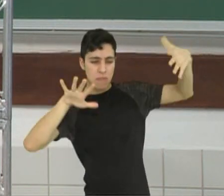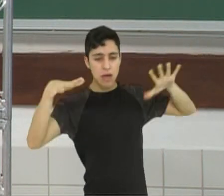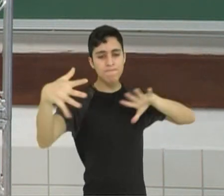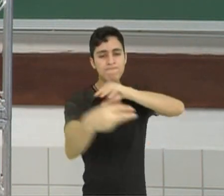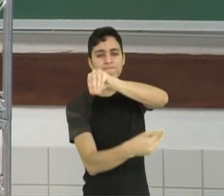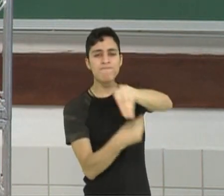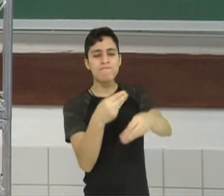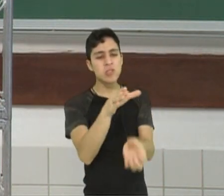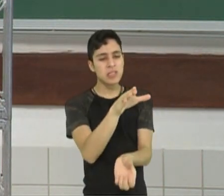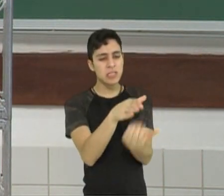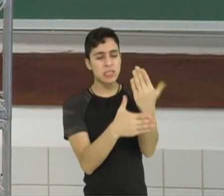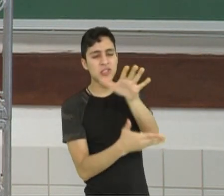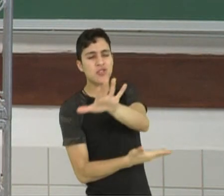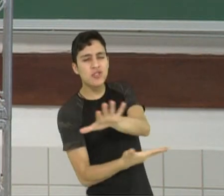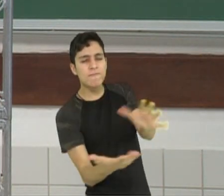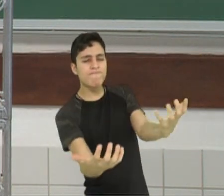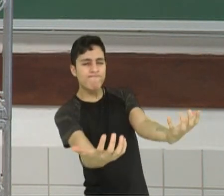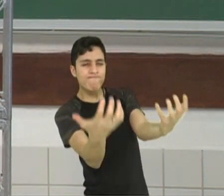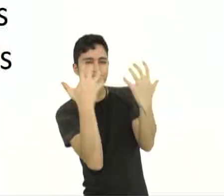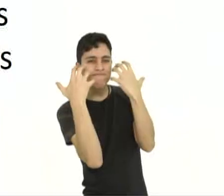instalação, tá bom?